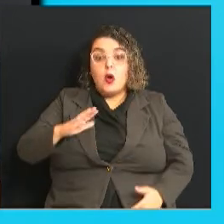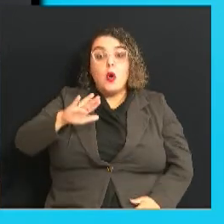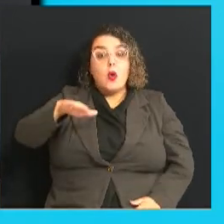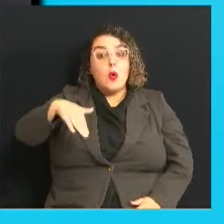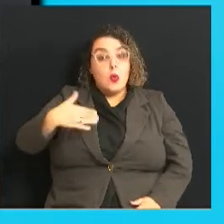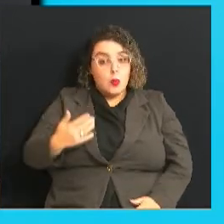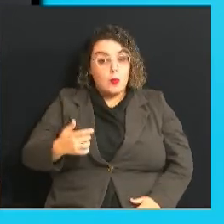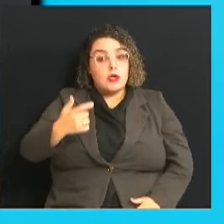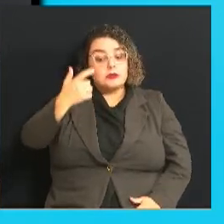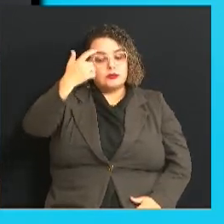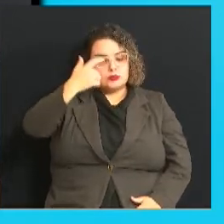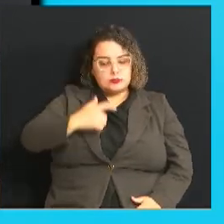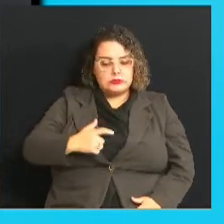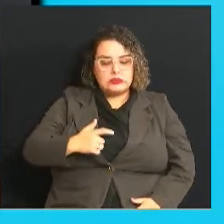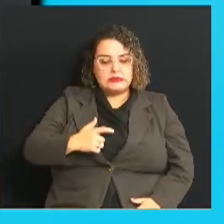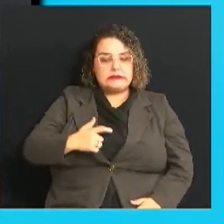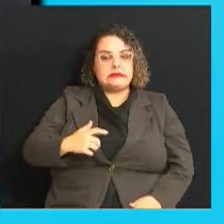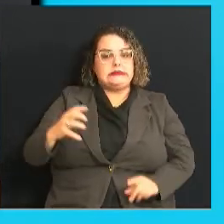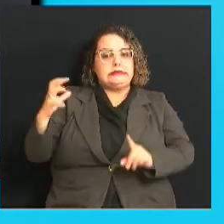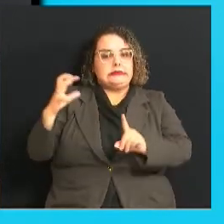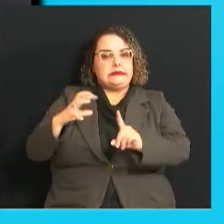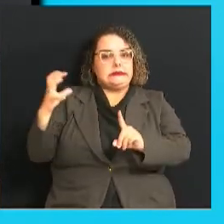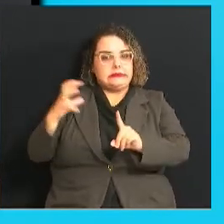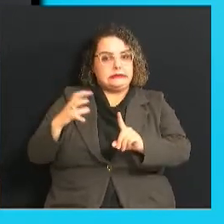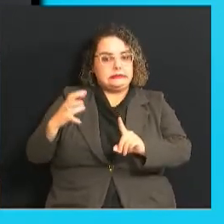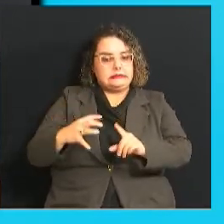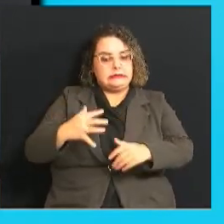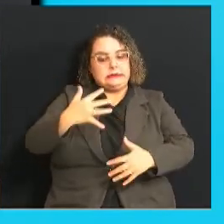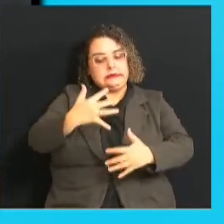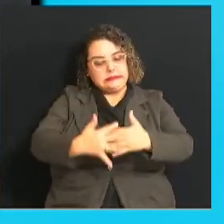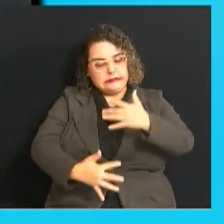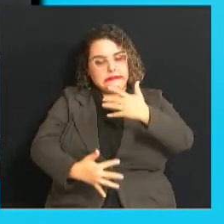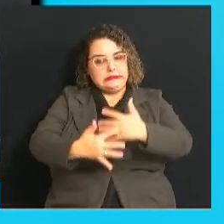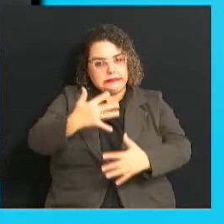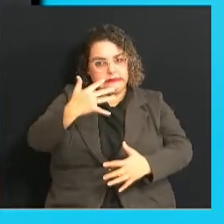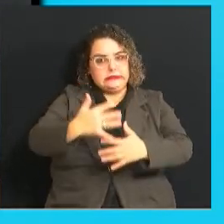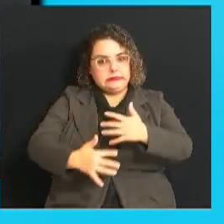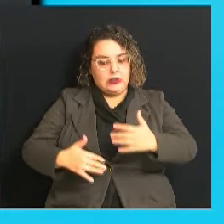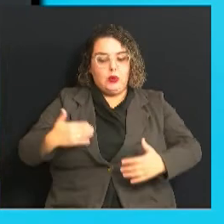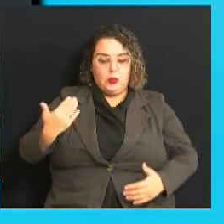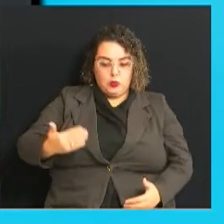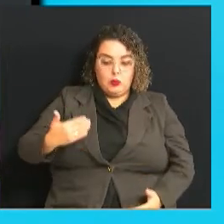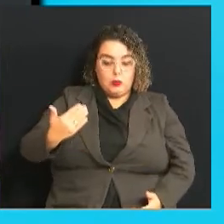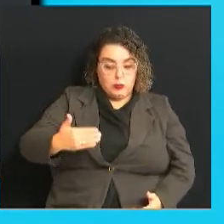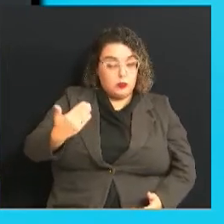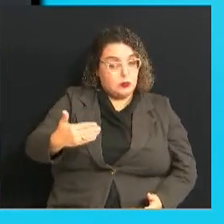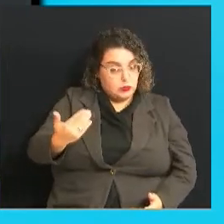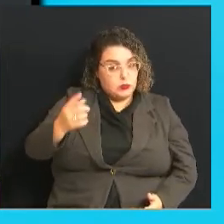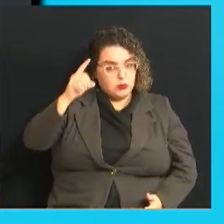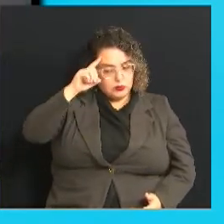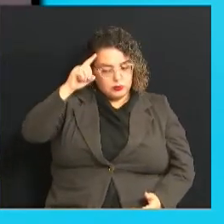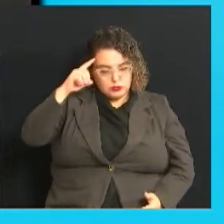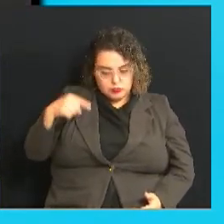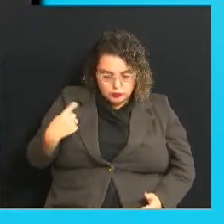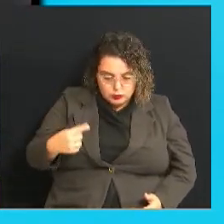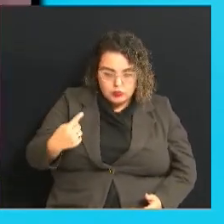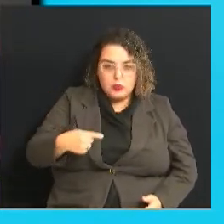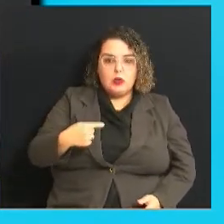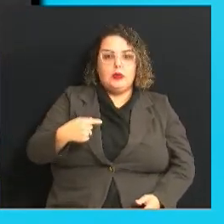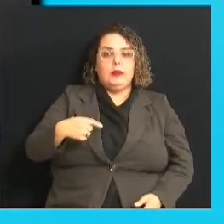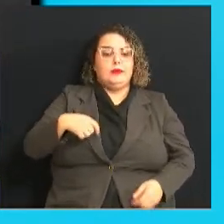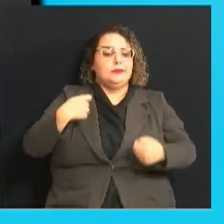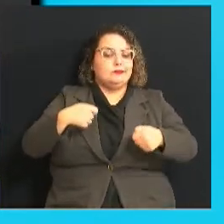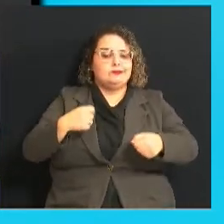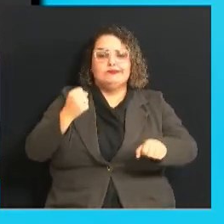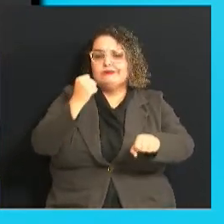tem um impacto na funcionalidade do dia a dia, né? O trabalho, precisa sair do trabalho